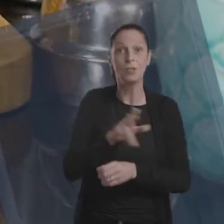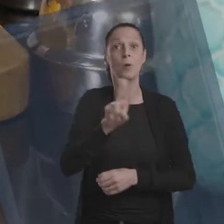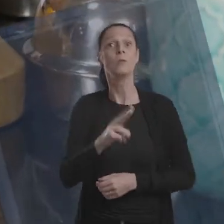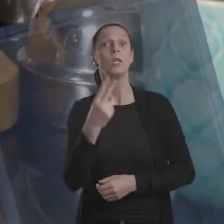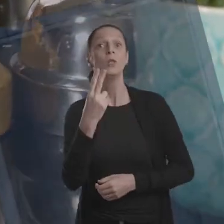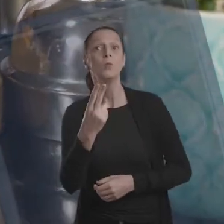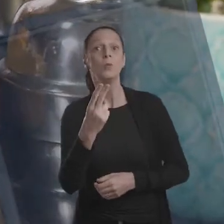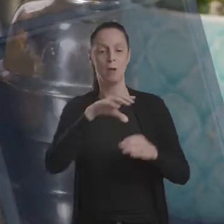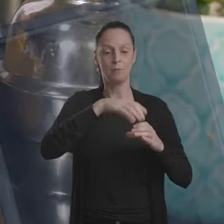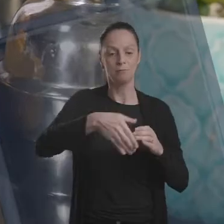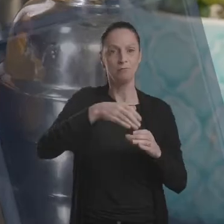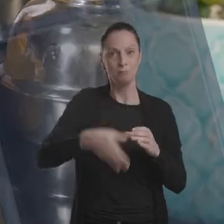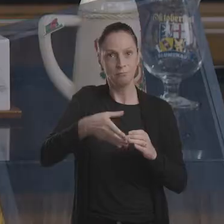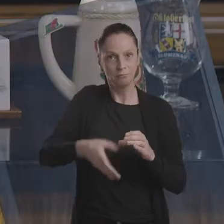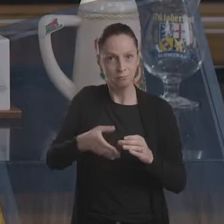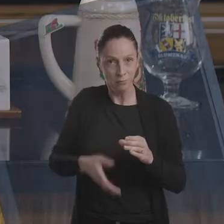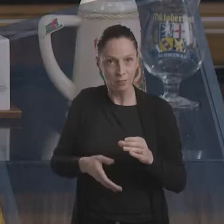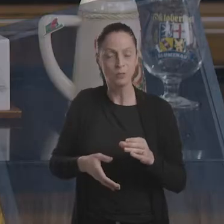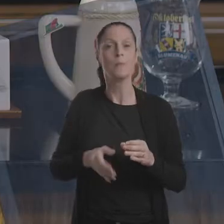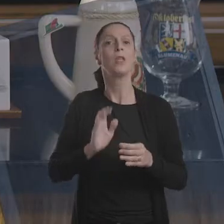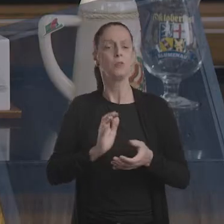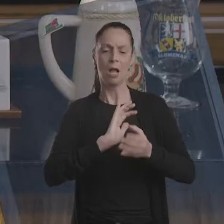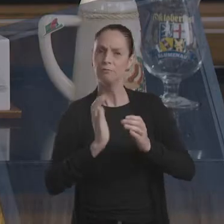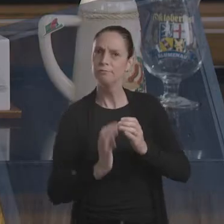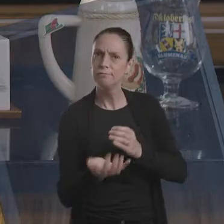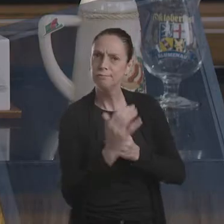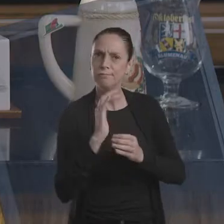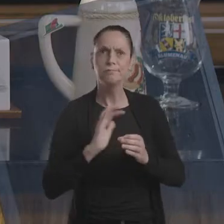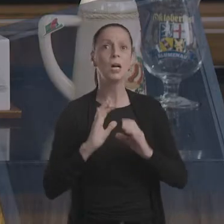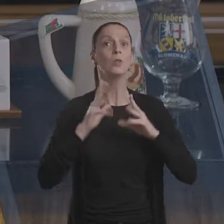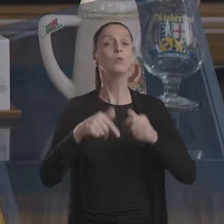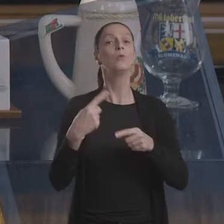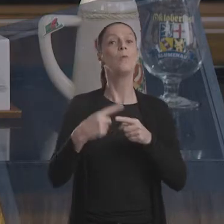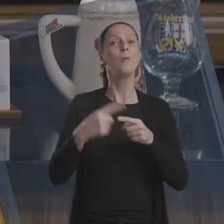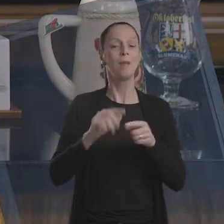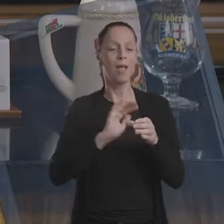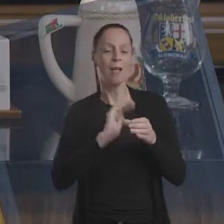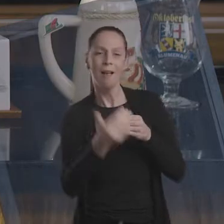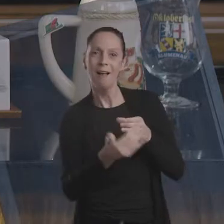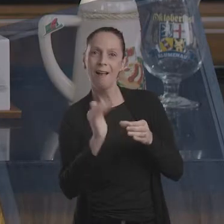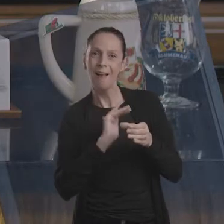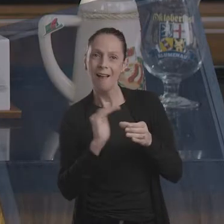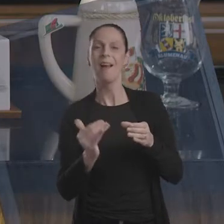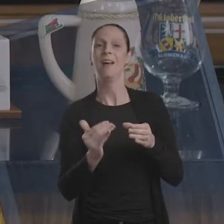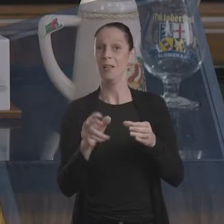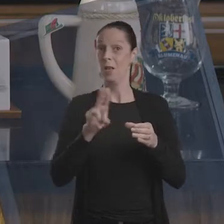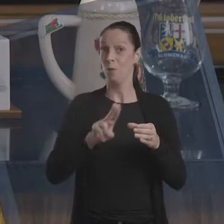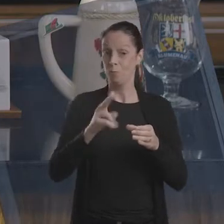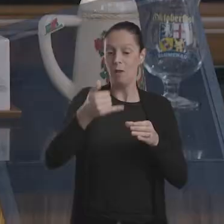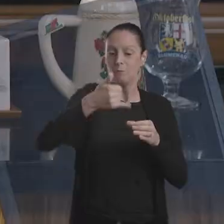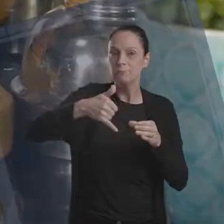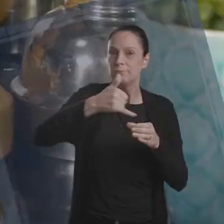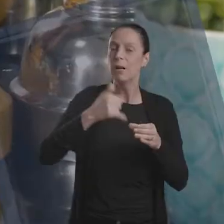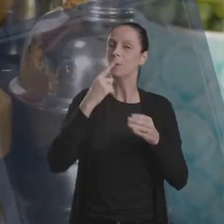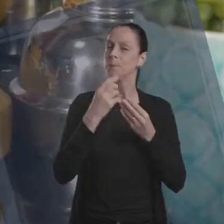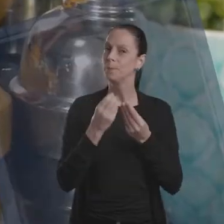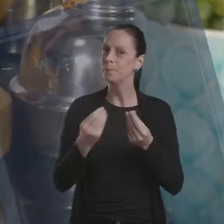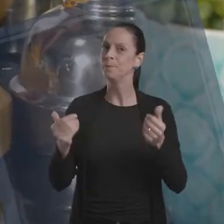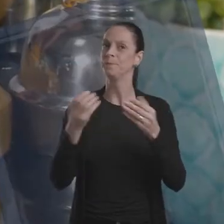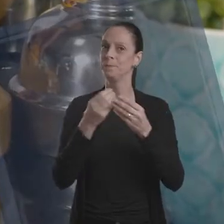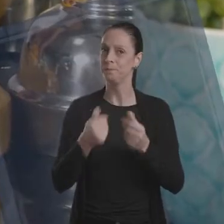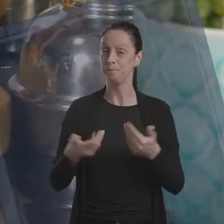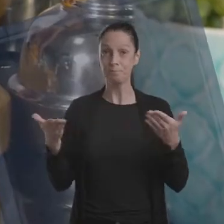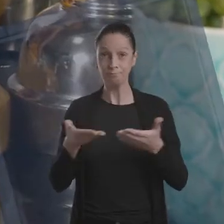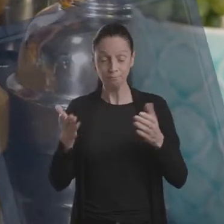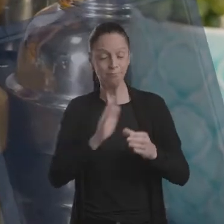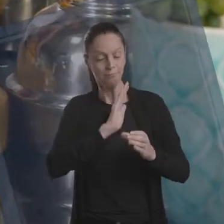tangerinas. Eu cortei elas, eu só lavei, mas eu deixo com a casca e tudo. Na casca existem óleos essenciais que dão bastante sabor. Então a gente vai pegar